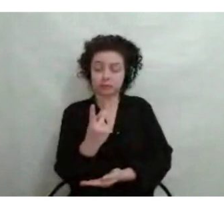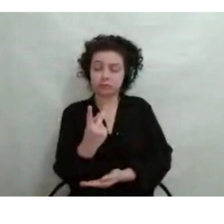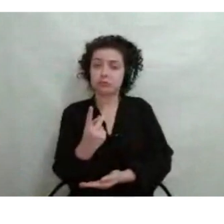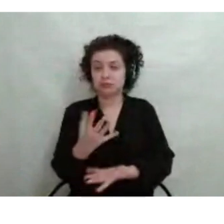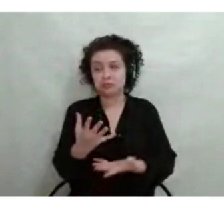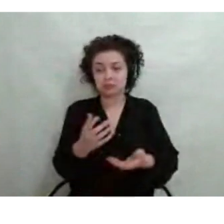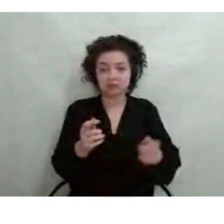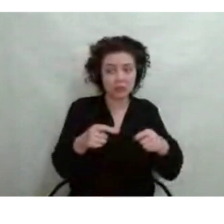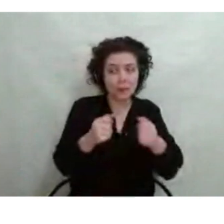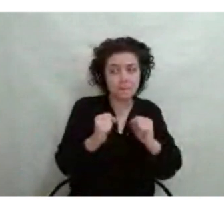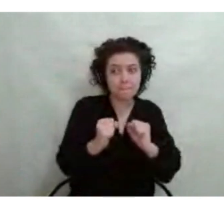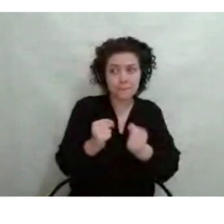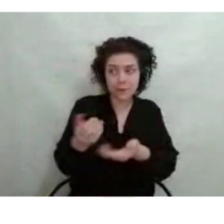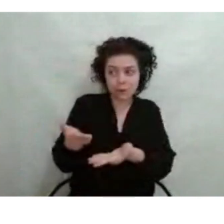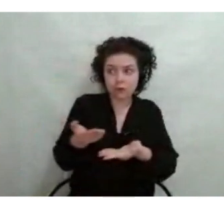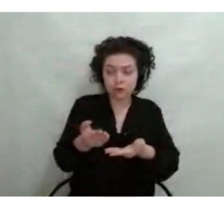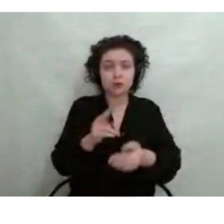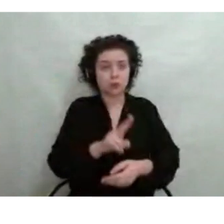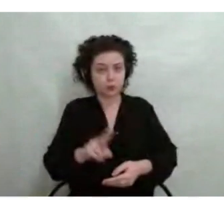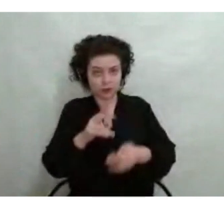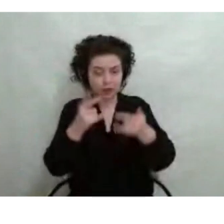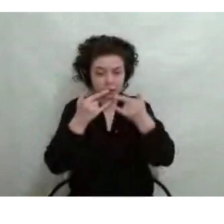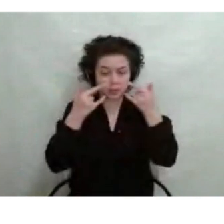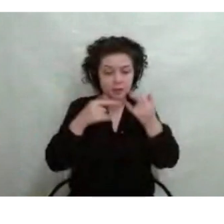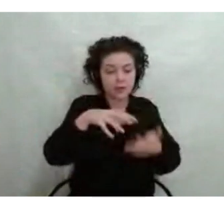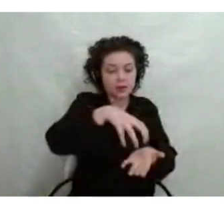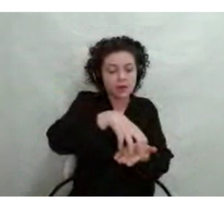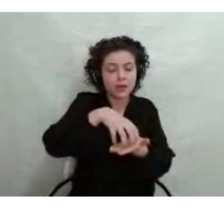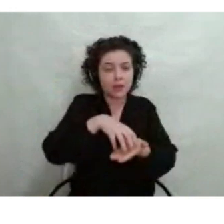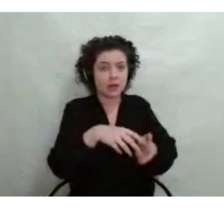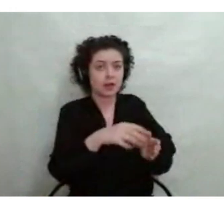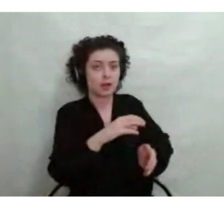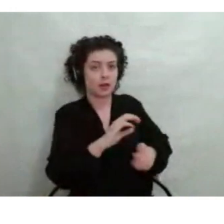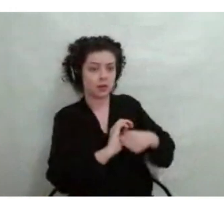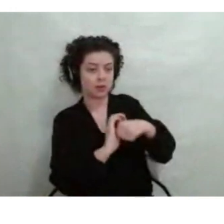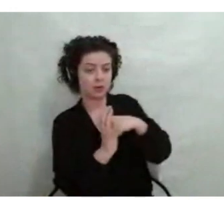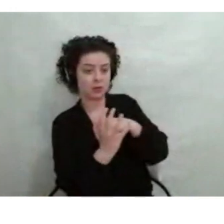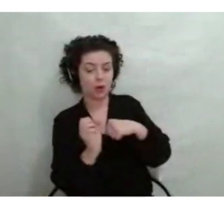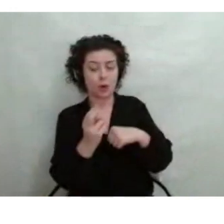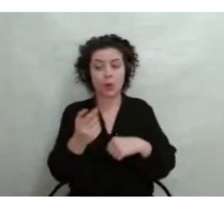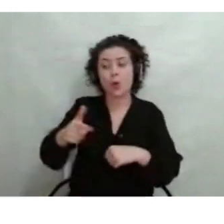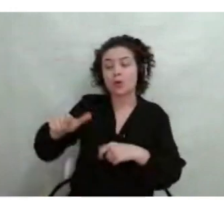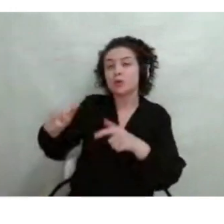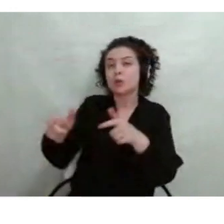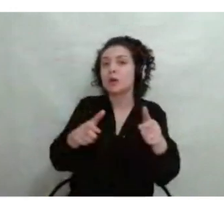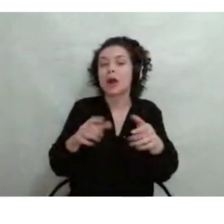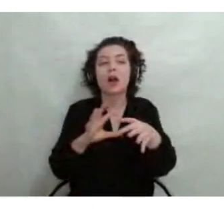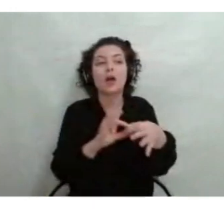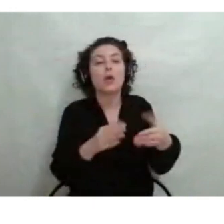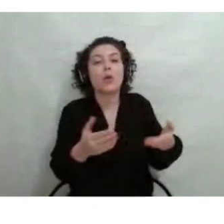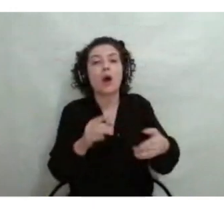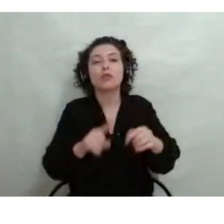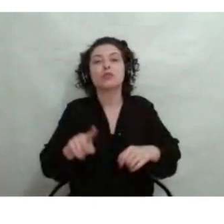não o uso em unidades COVID ou em outras unidades. E várias outras